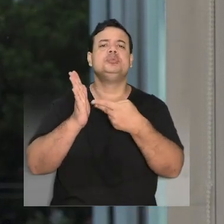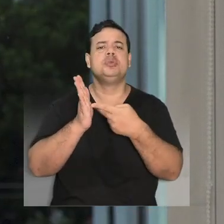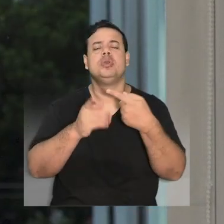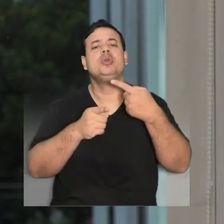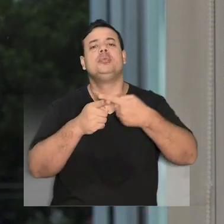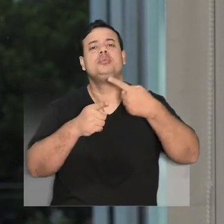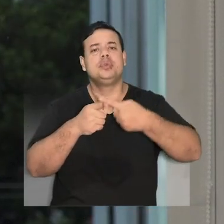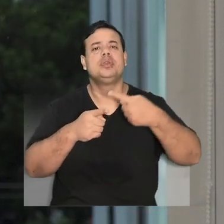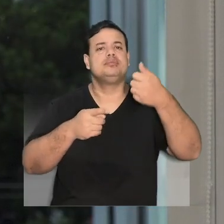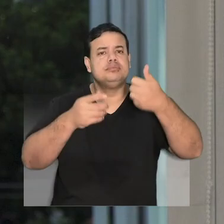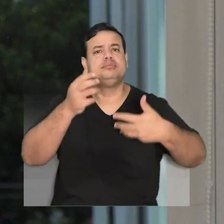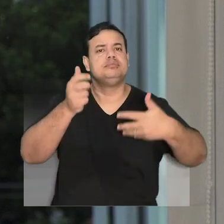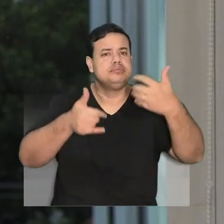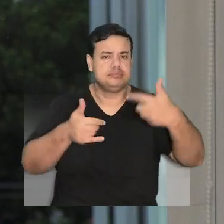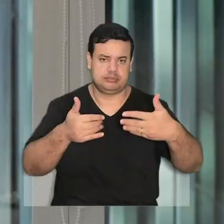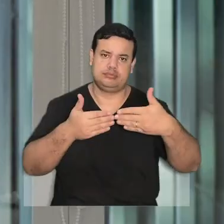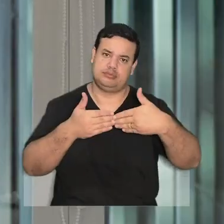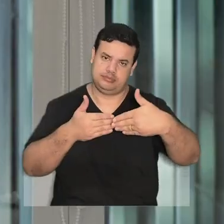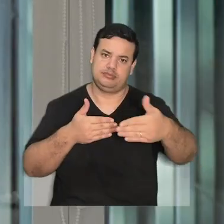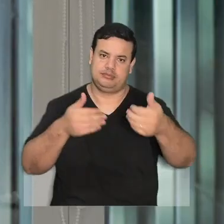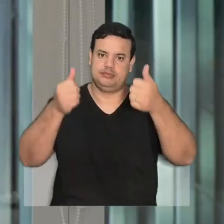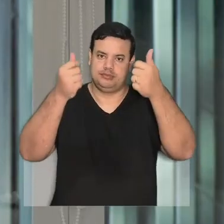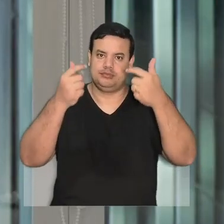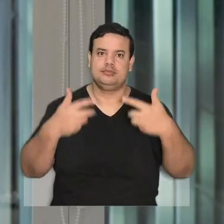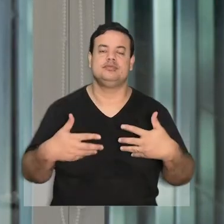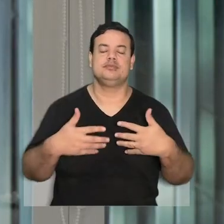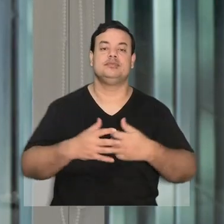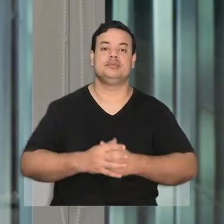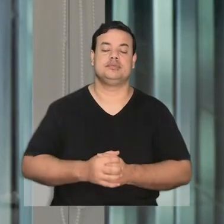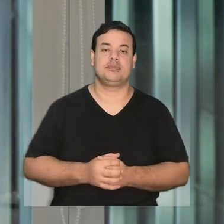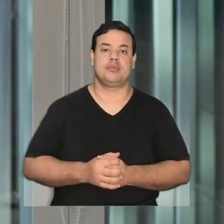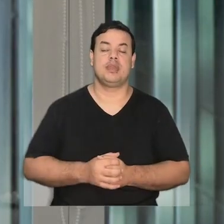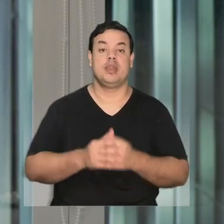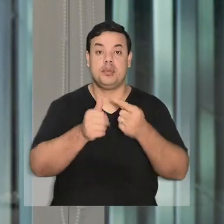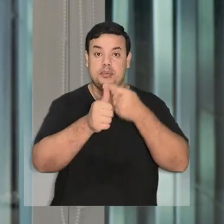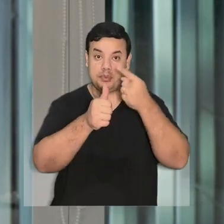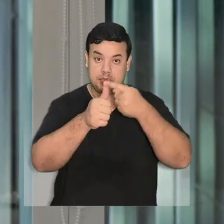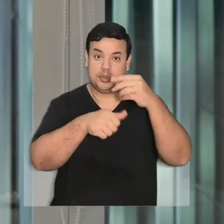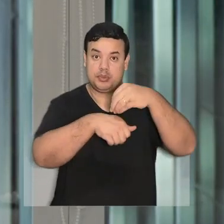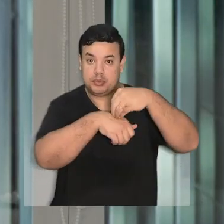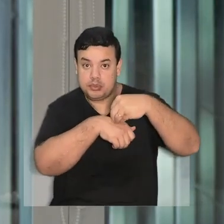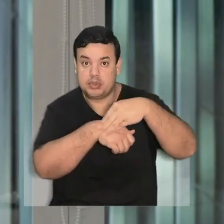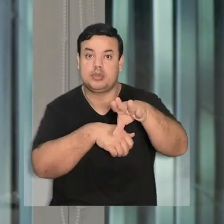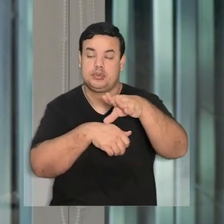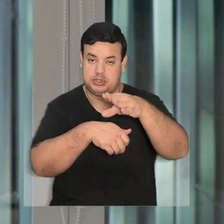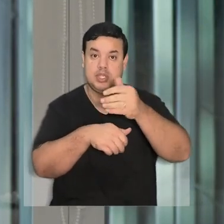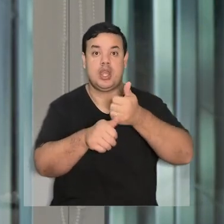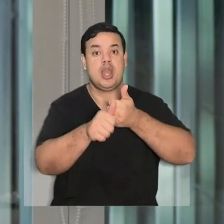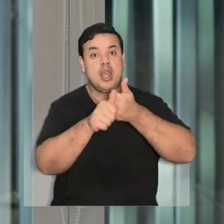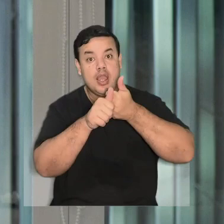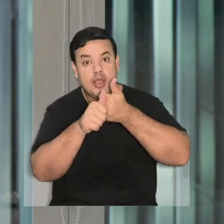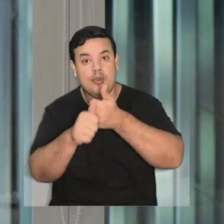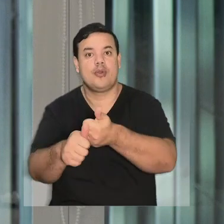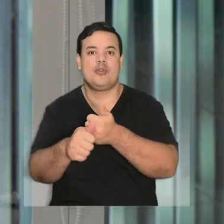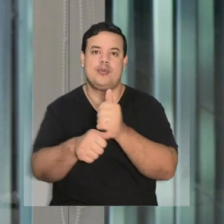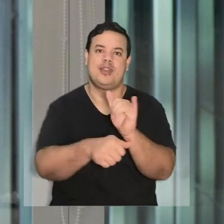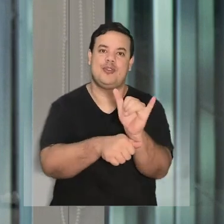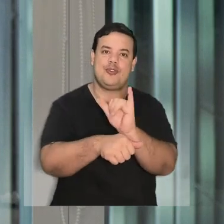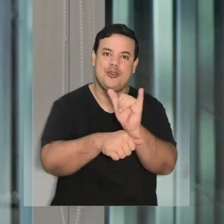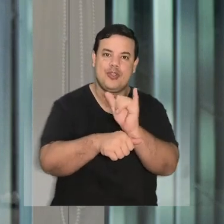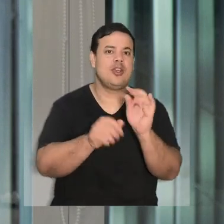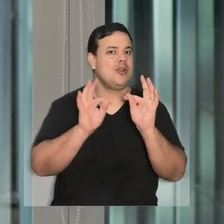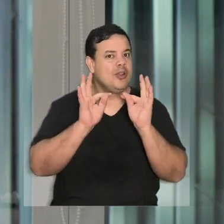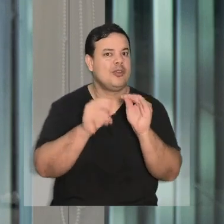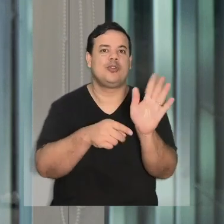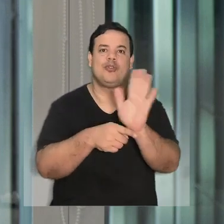e por que se fala tanto nela? Eu vou te explicar. Mas antes, quero te deixar uma dica. Siga o nosso